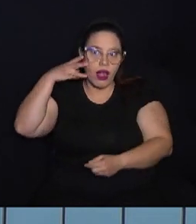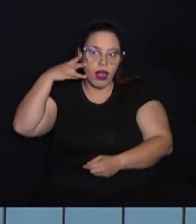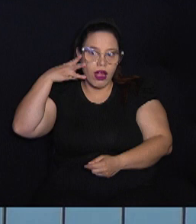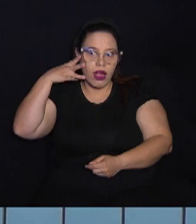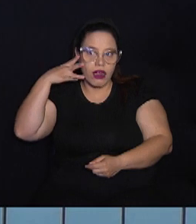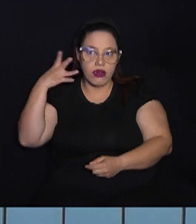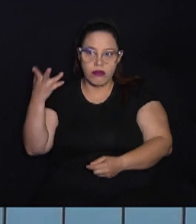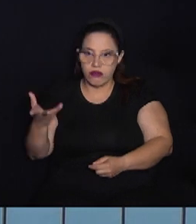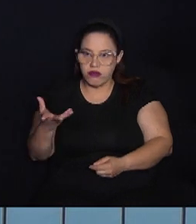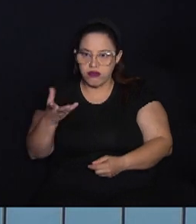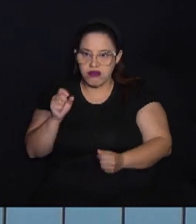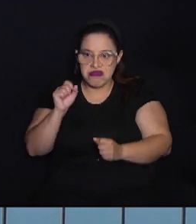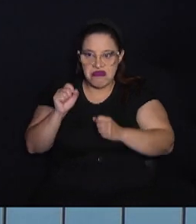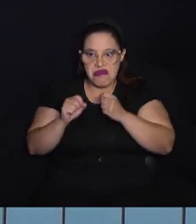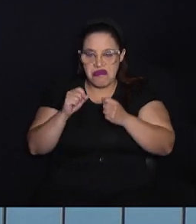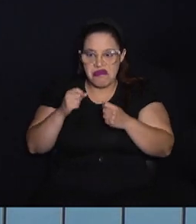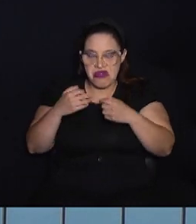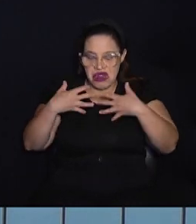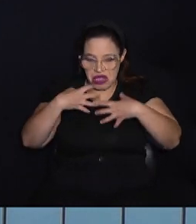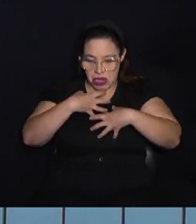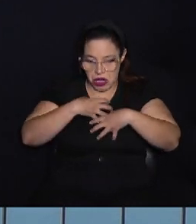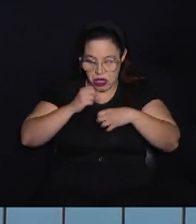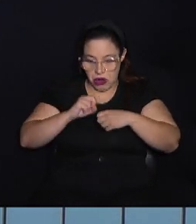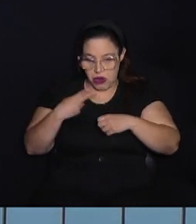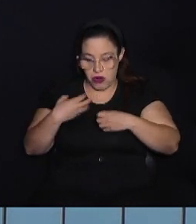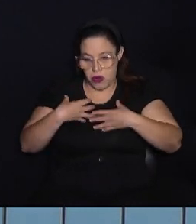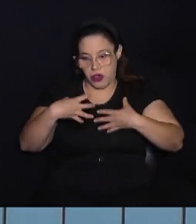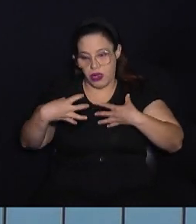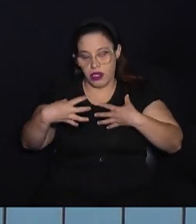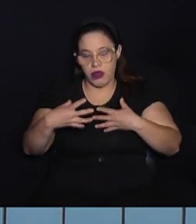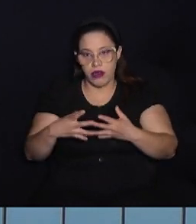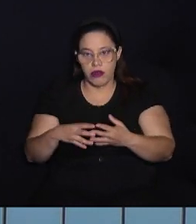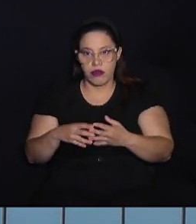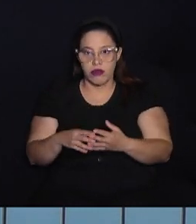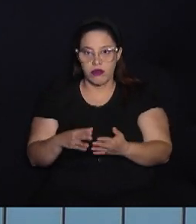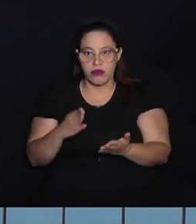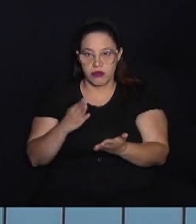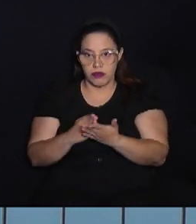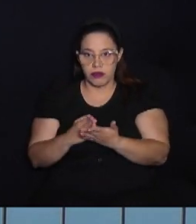Alguns fatores internos ou externos que podem contribuir para esse fenômeno?